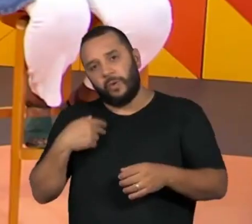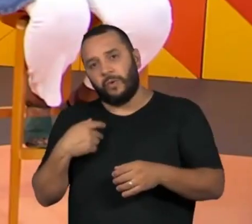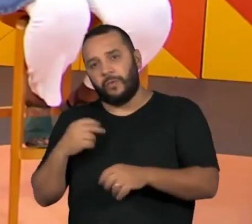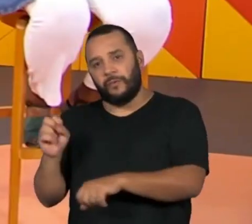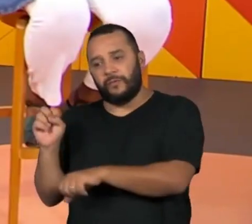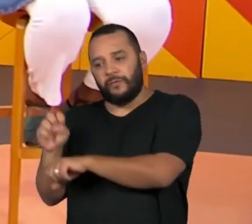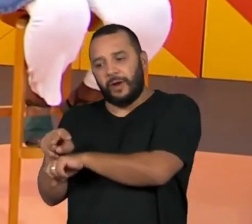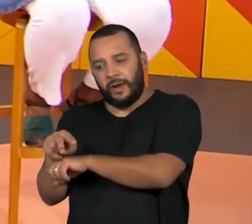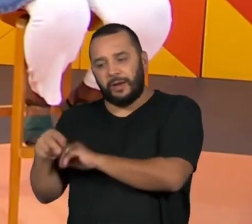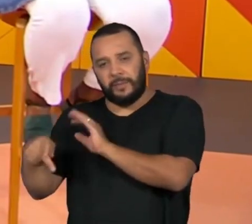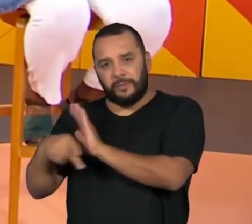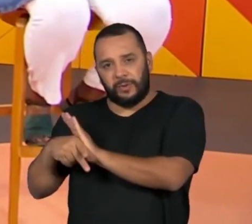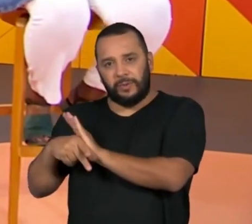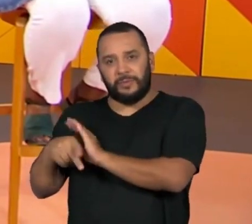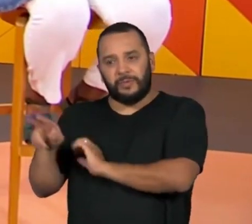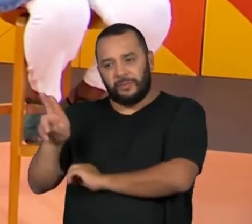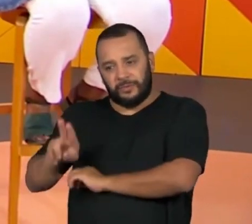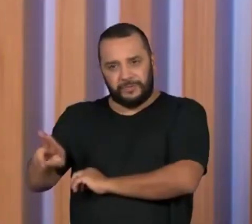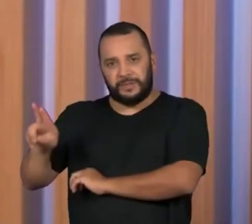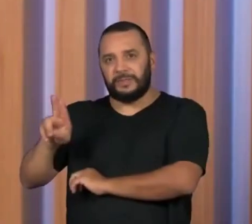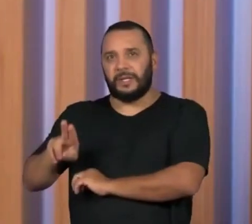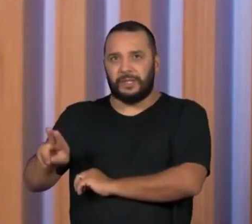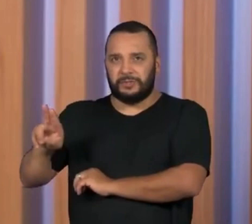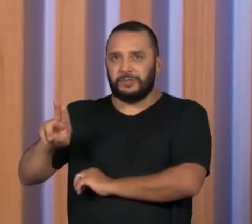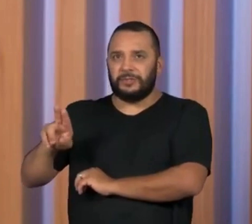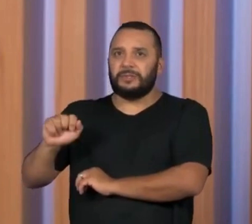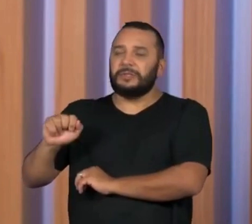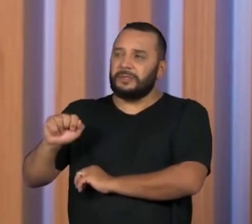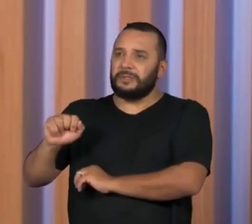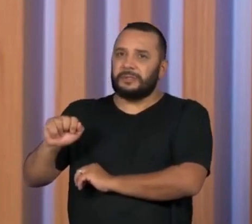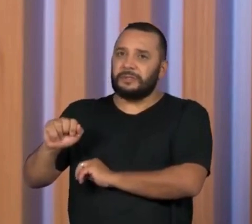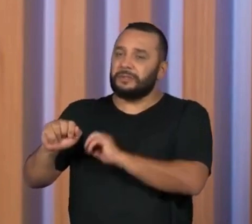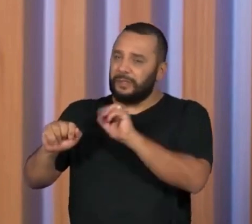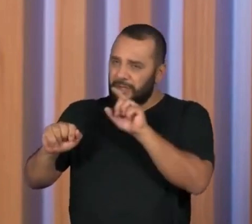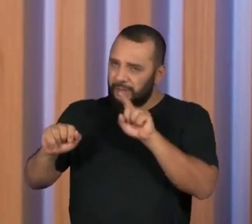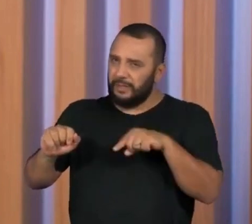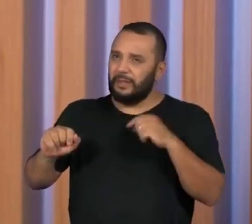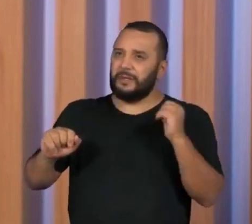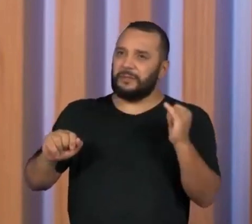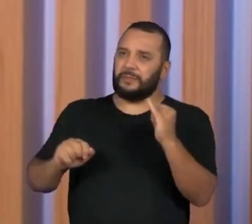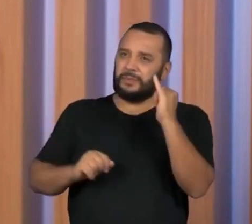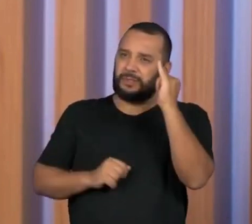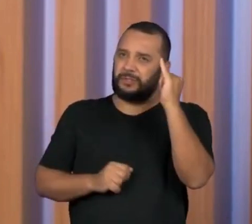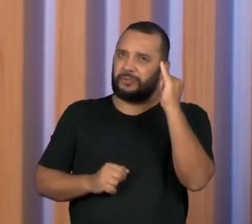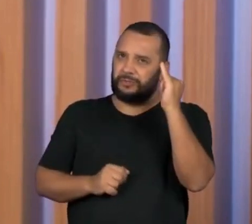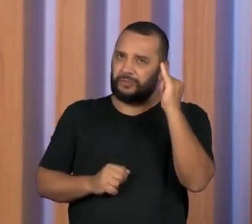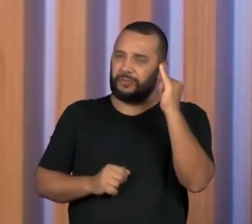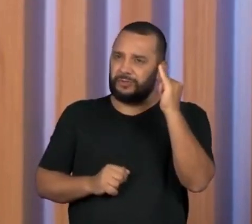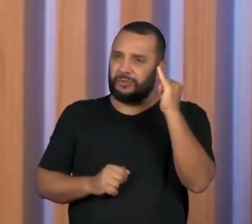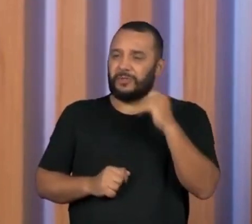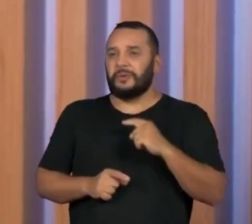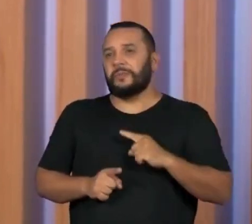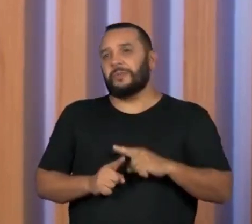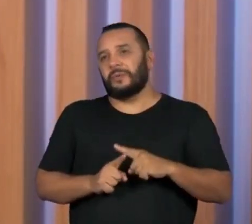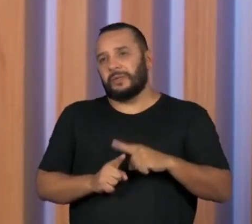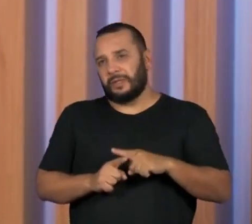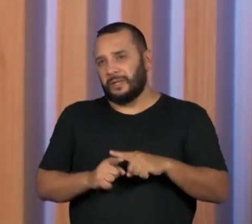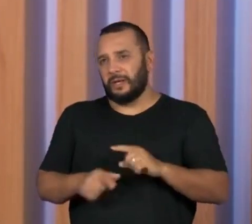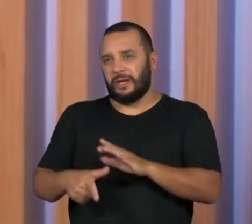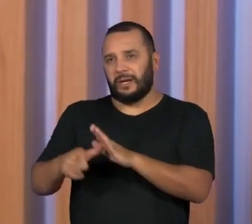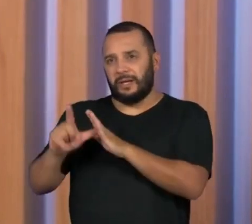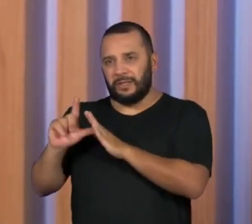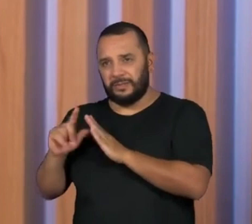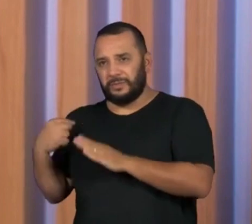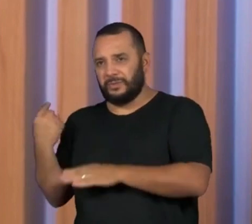universidades né Elas são fundamentais é fruto de muita luta